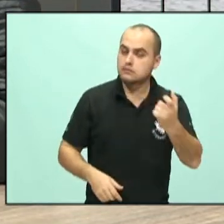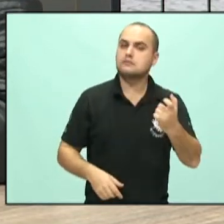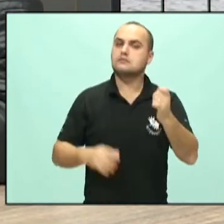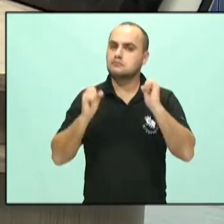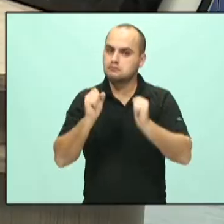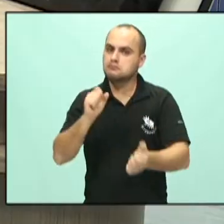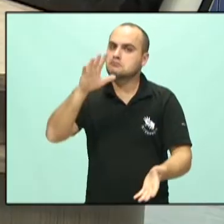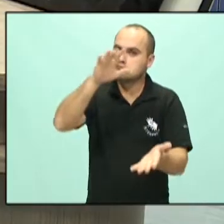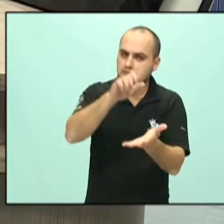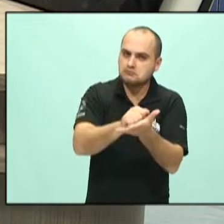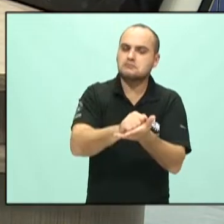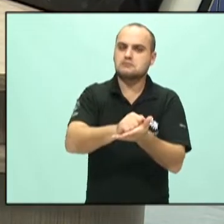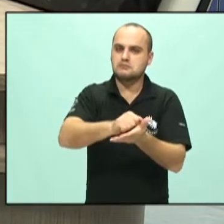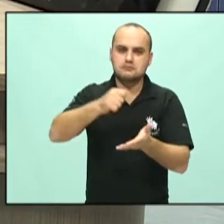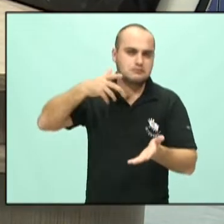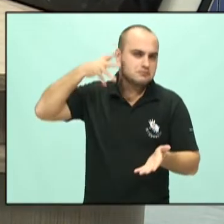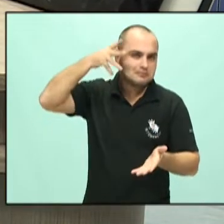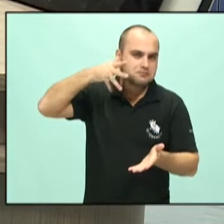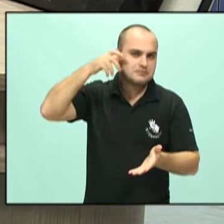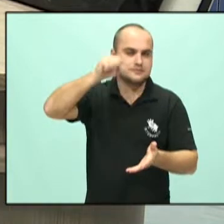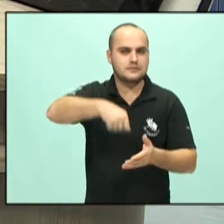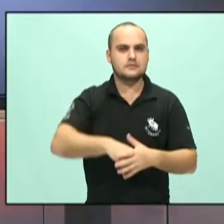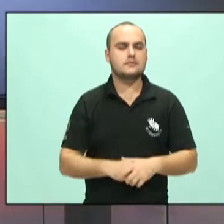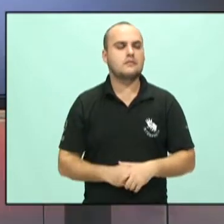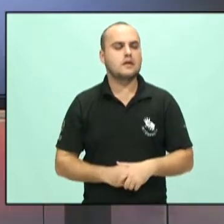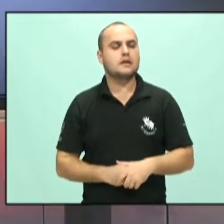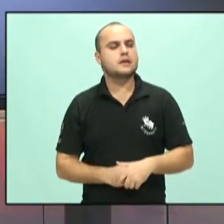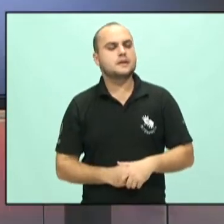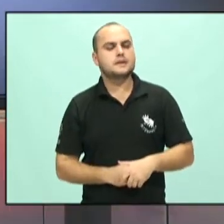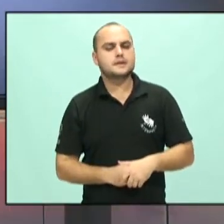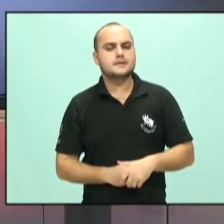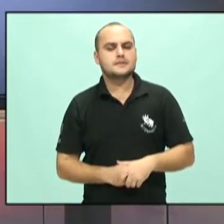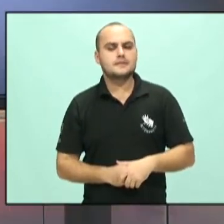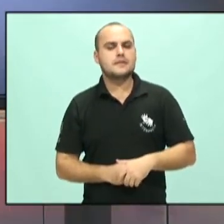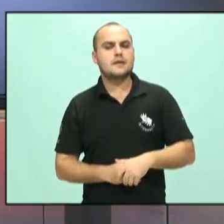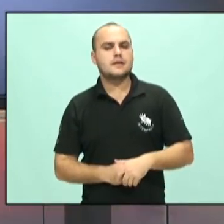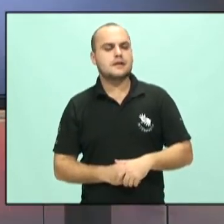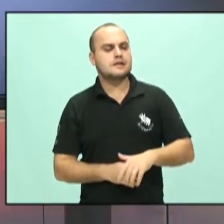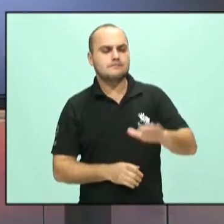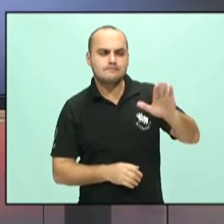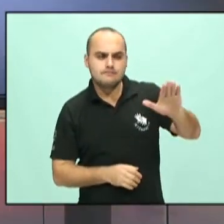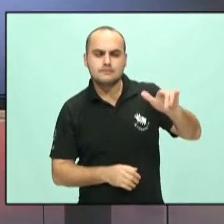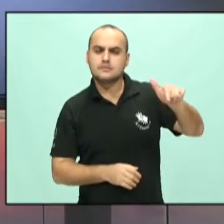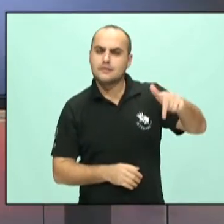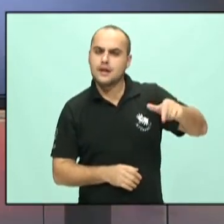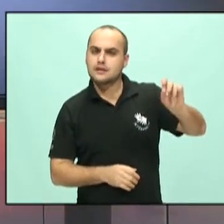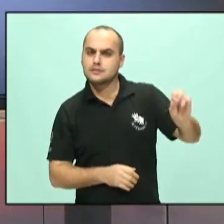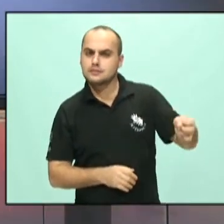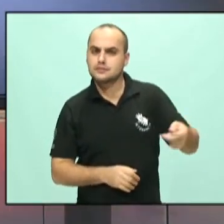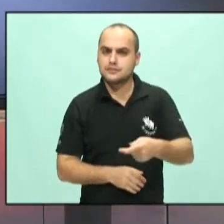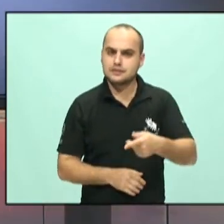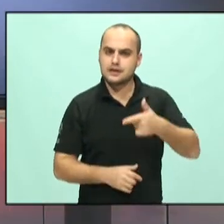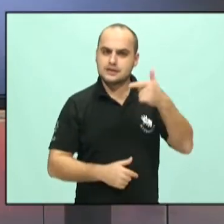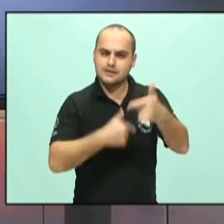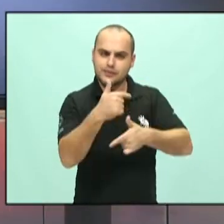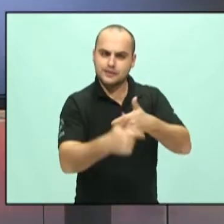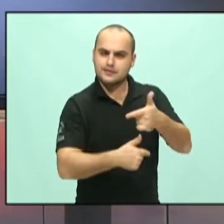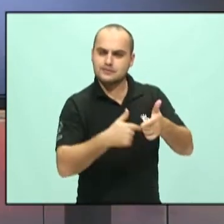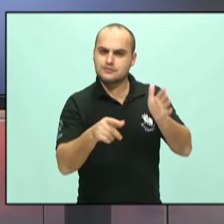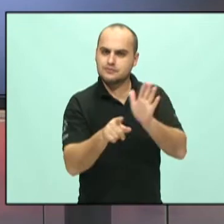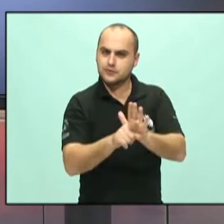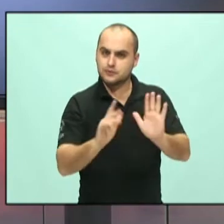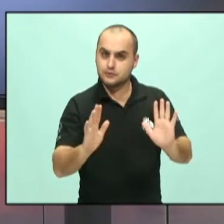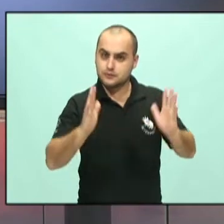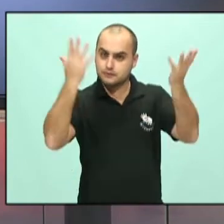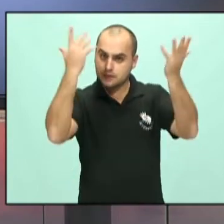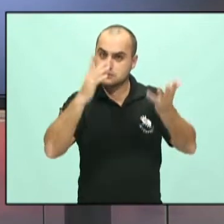nas palestras, né? E Fara, essa oportunidade de estar trabalhando na linha de frente de um evento que já